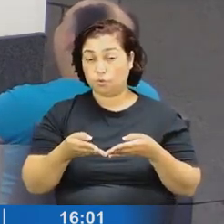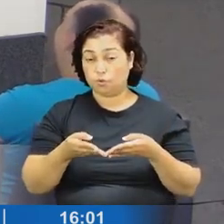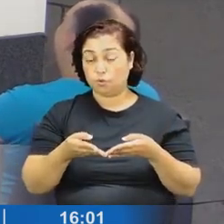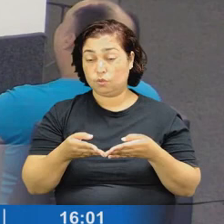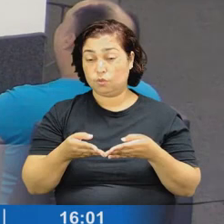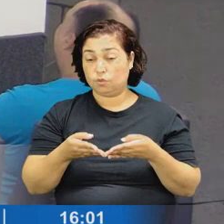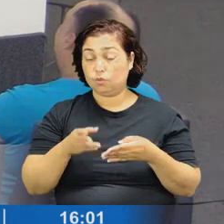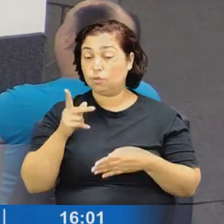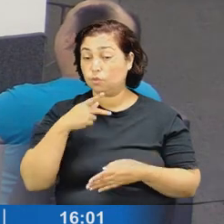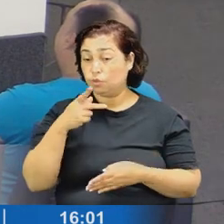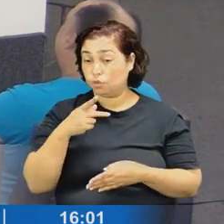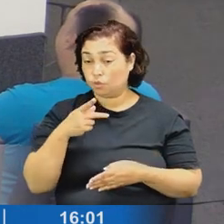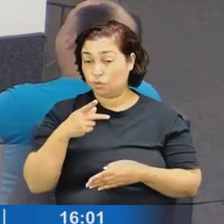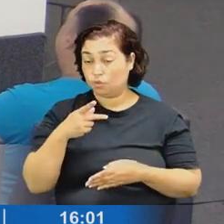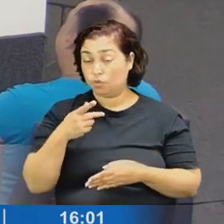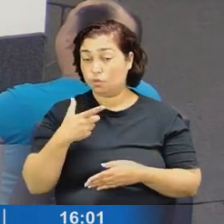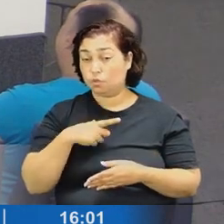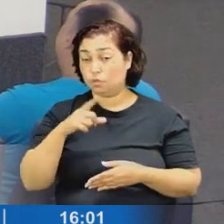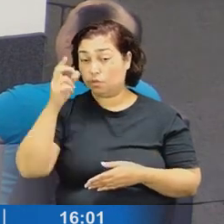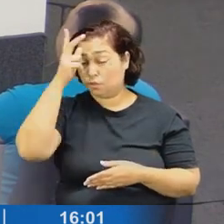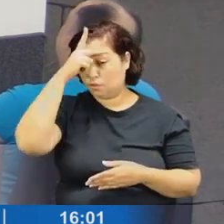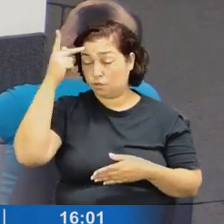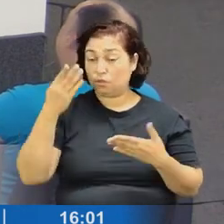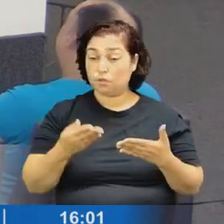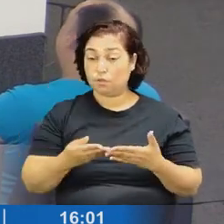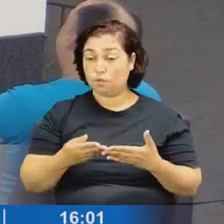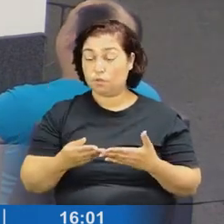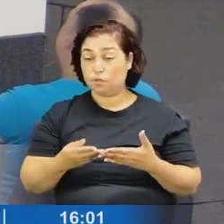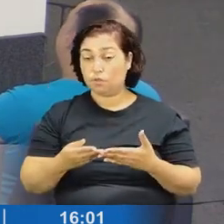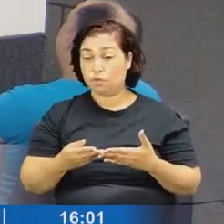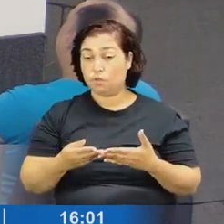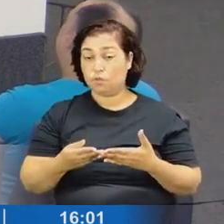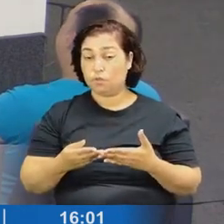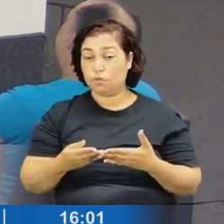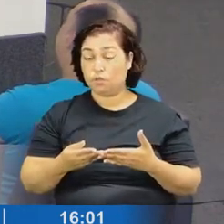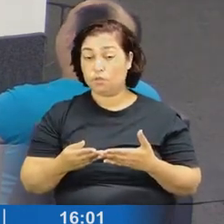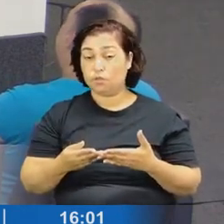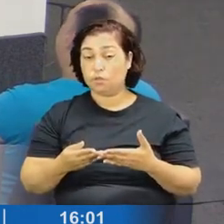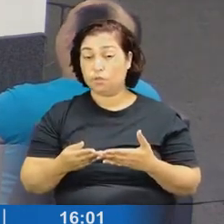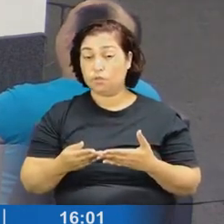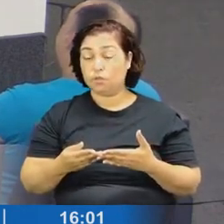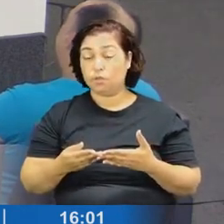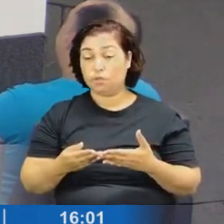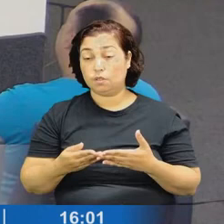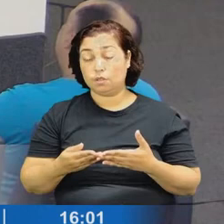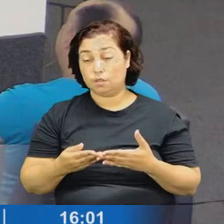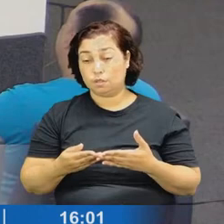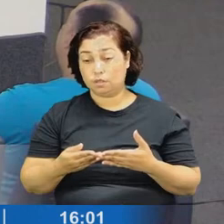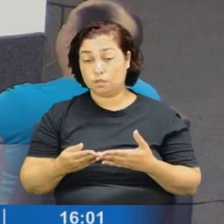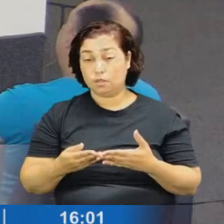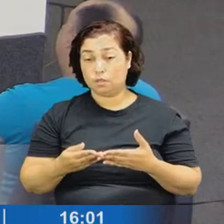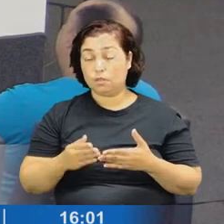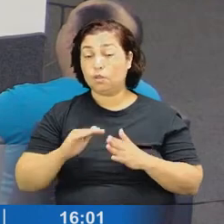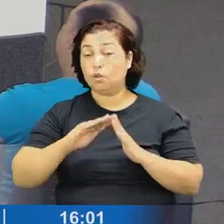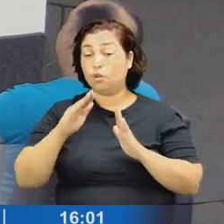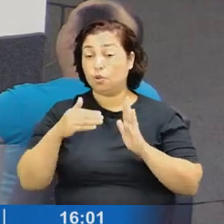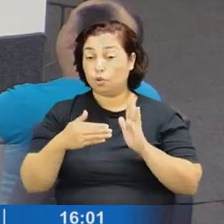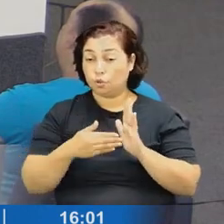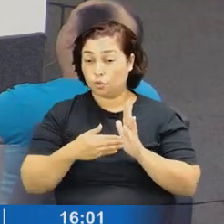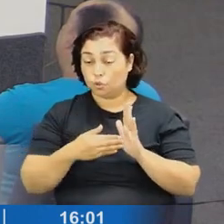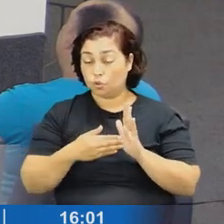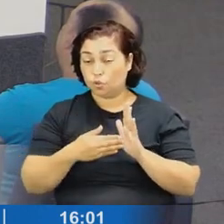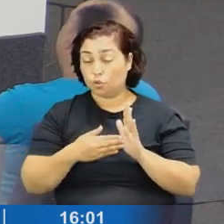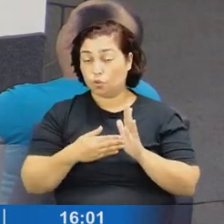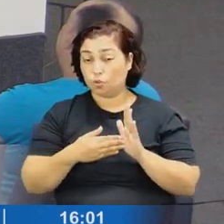técnico aqui tá mas tem pessoas achando hoje que é uma tecnicidade absurda que é tudo que é lava jato